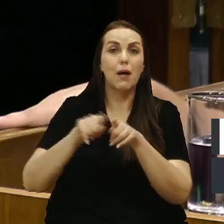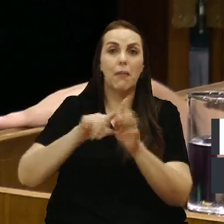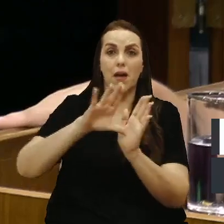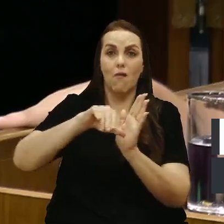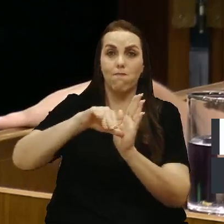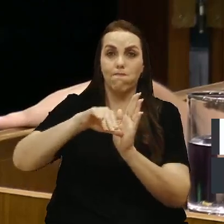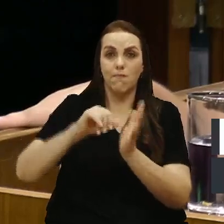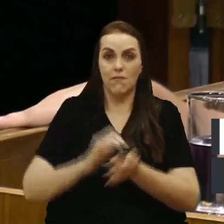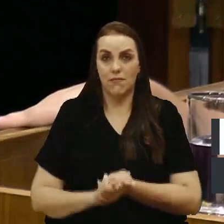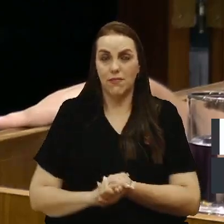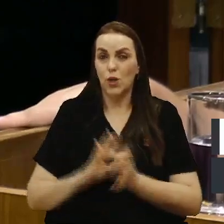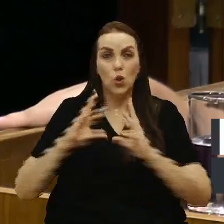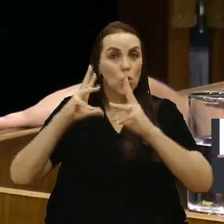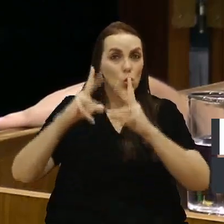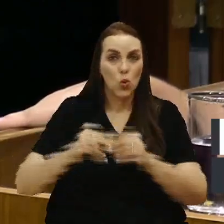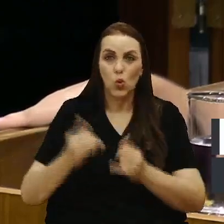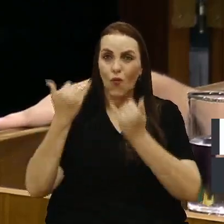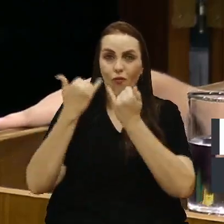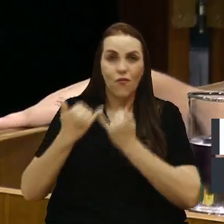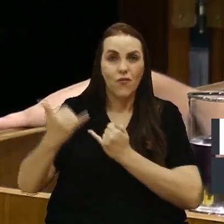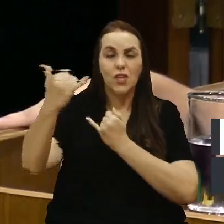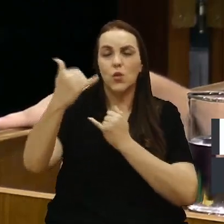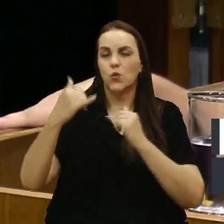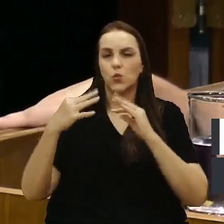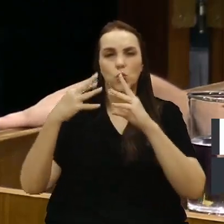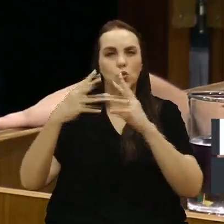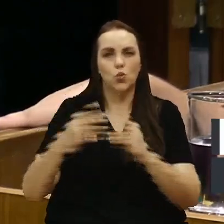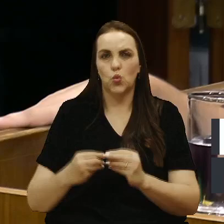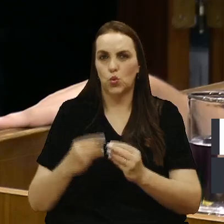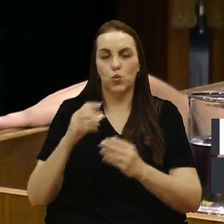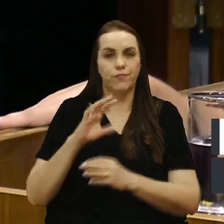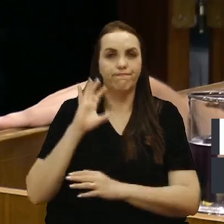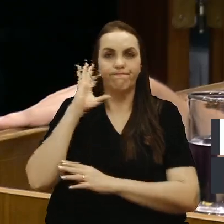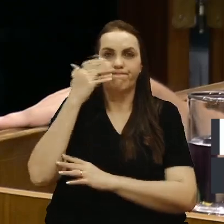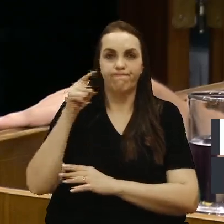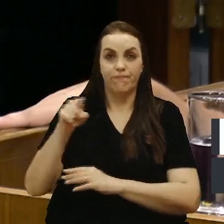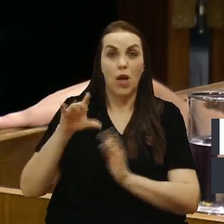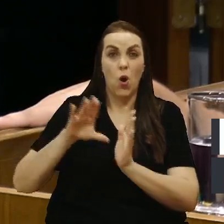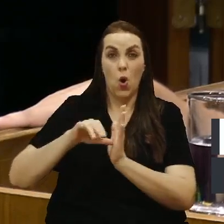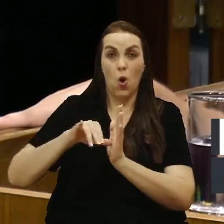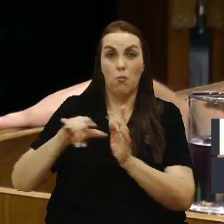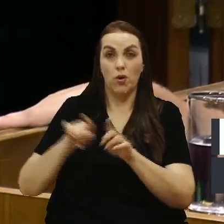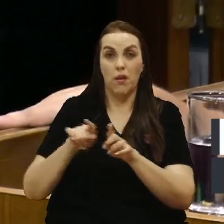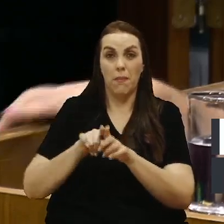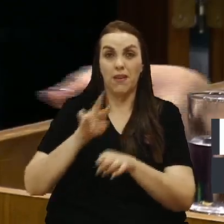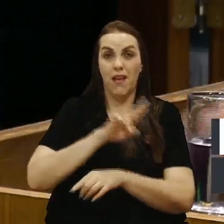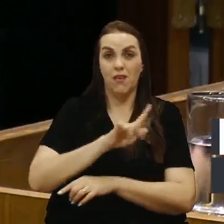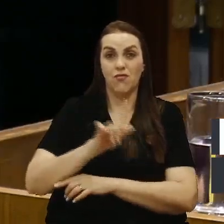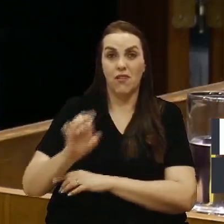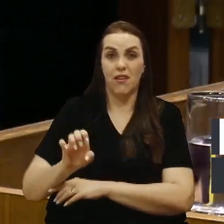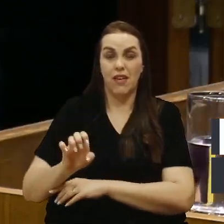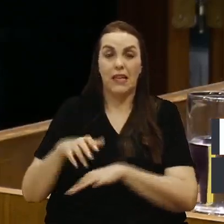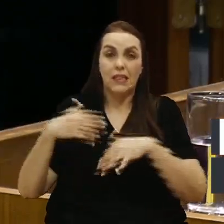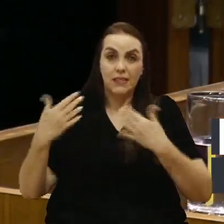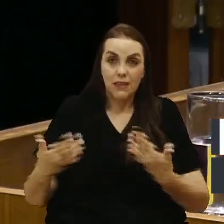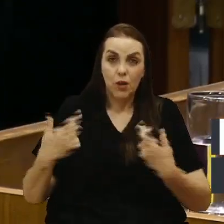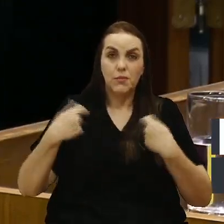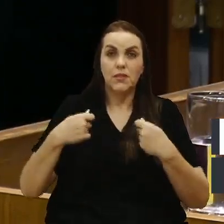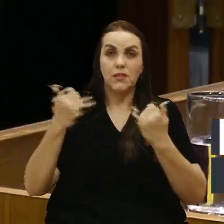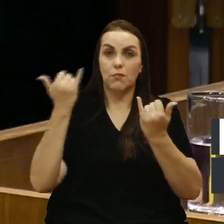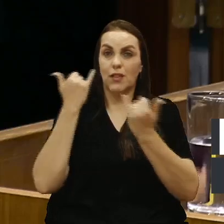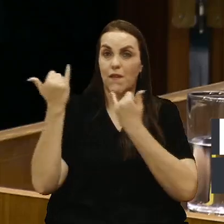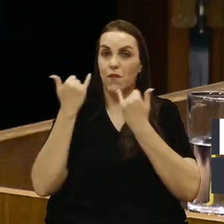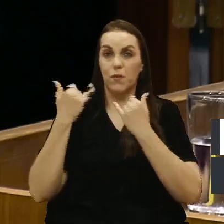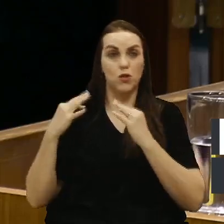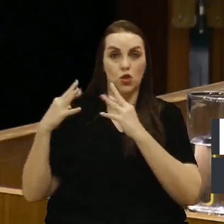roubado. Toda a parte de fiação, tudo isso já foi roubado também da RGE. Então, a gente precisa dessas